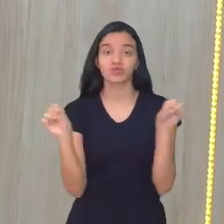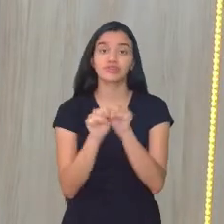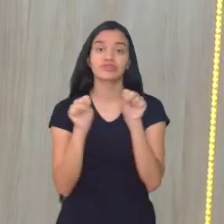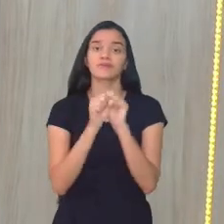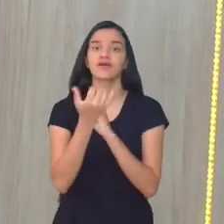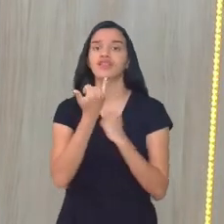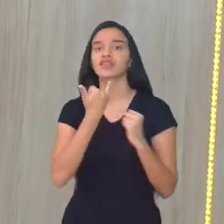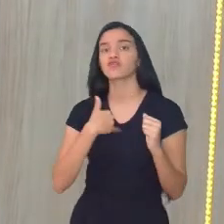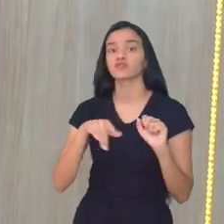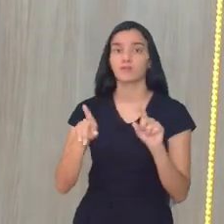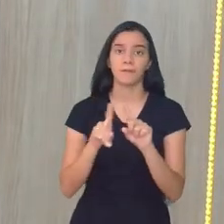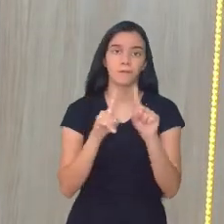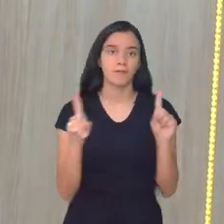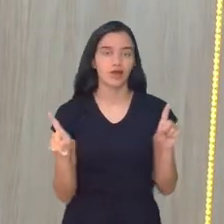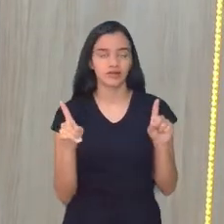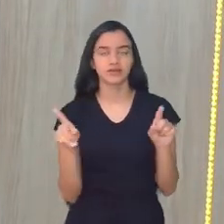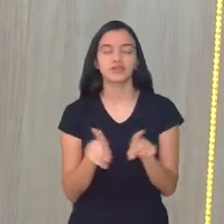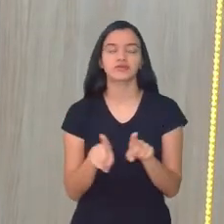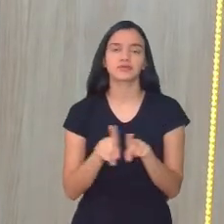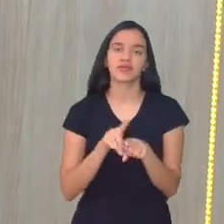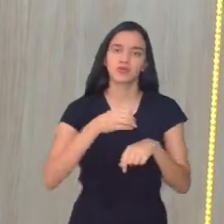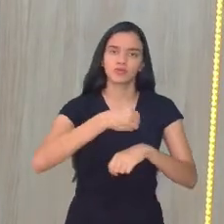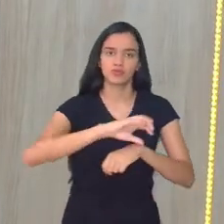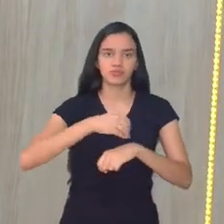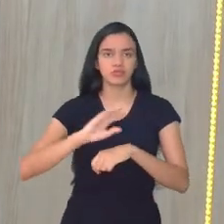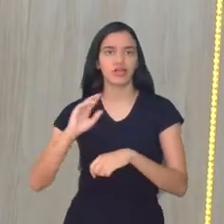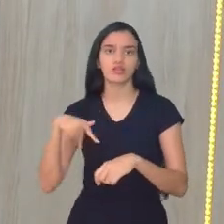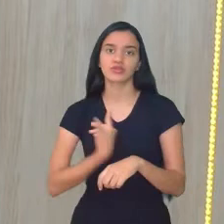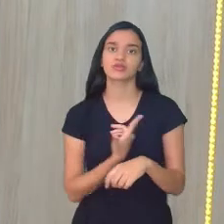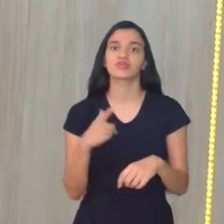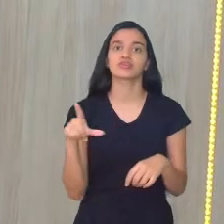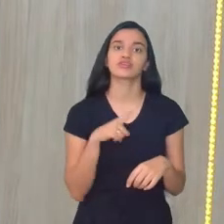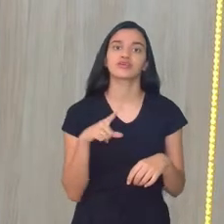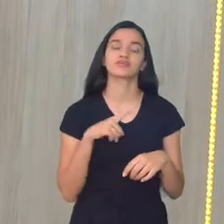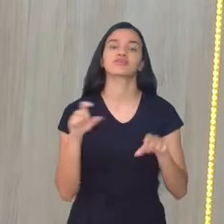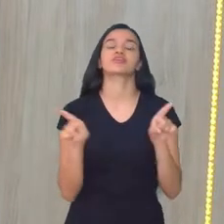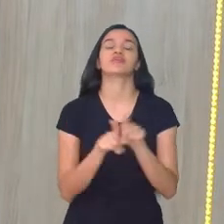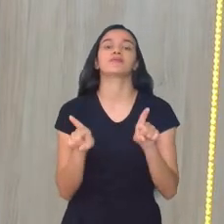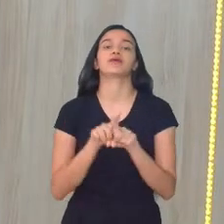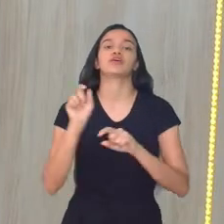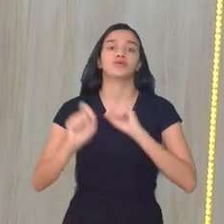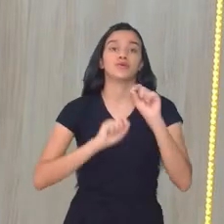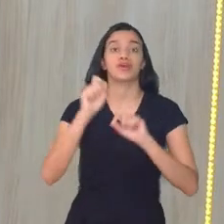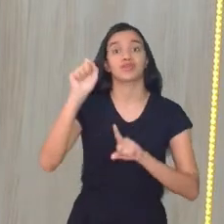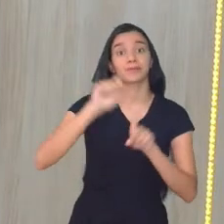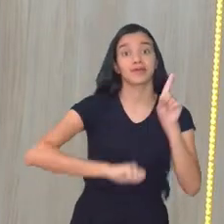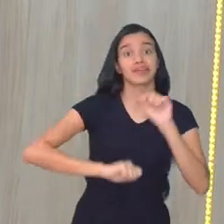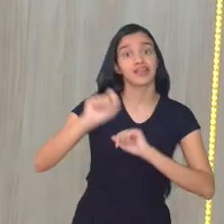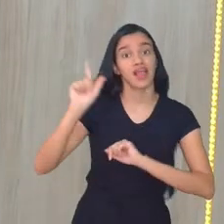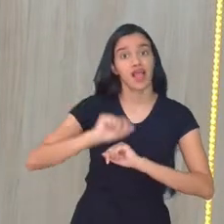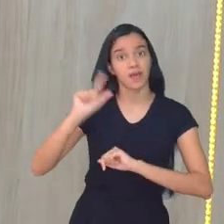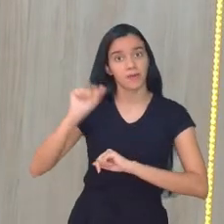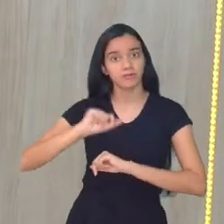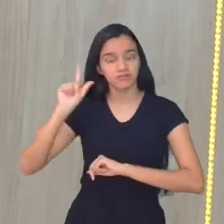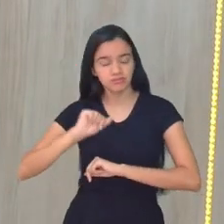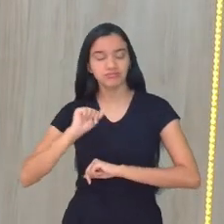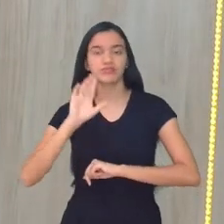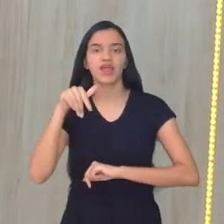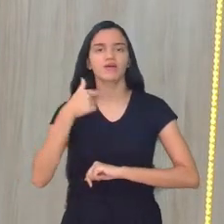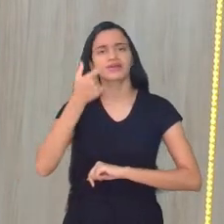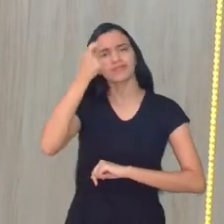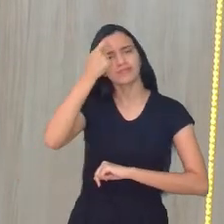nervoso. Mas, além desses avisos, nós temos também a questão do mês de agosto, que é um mês, né,